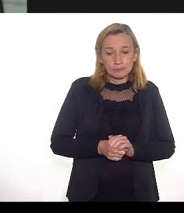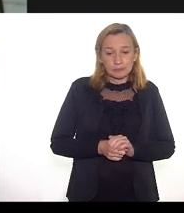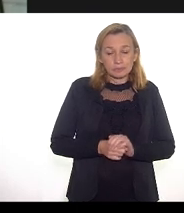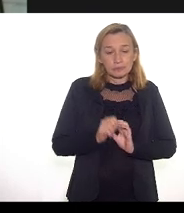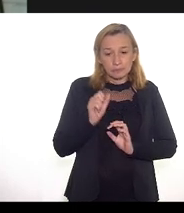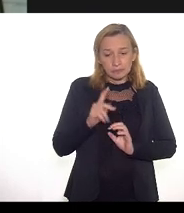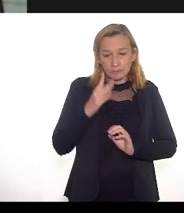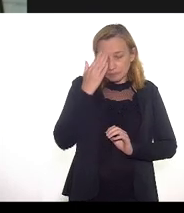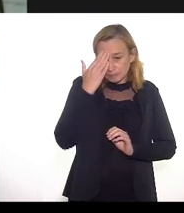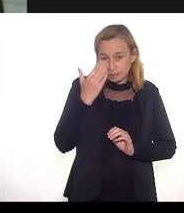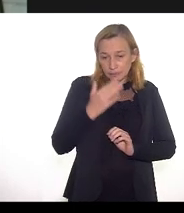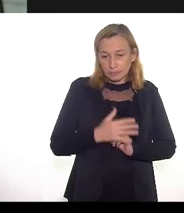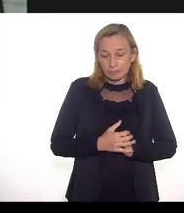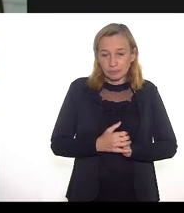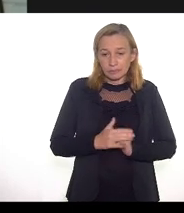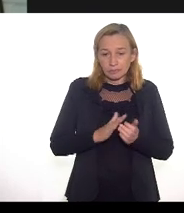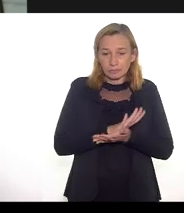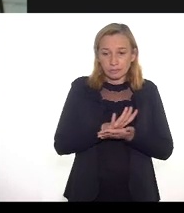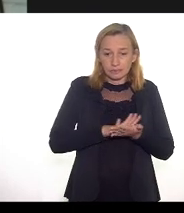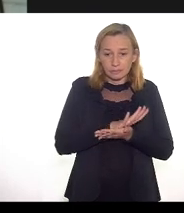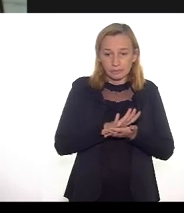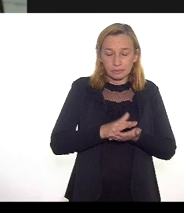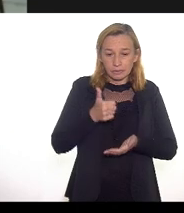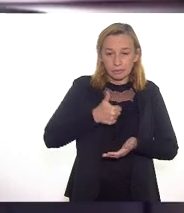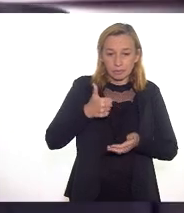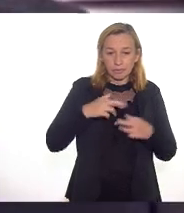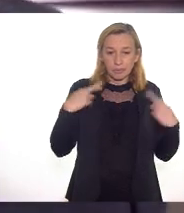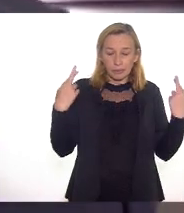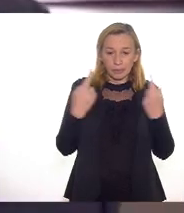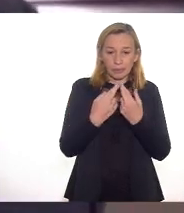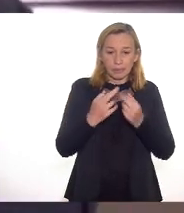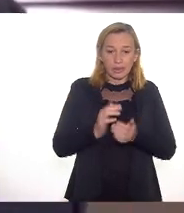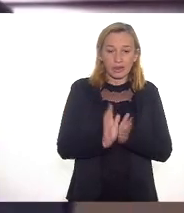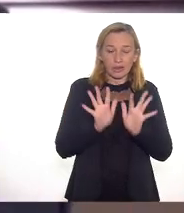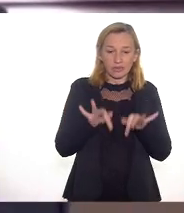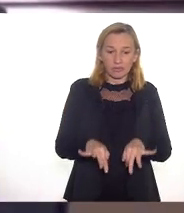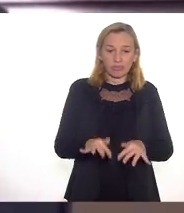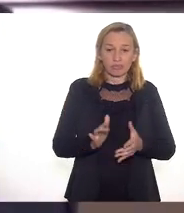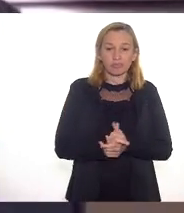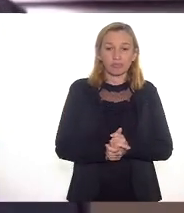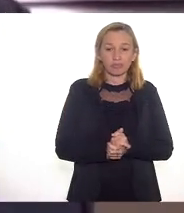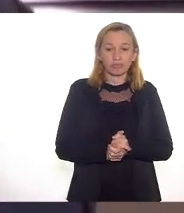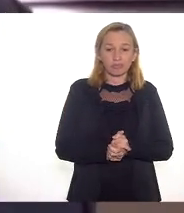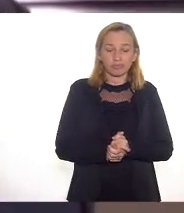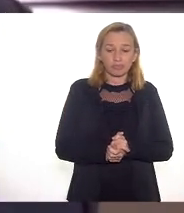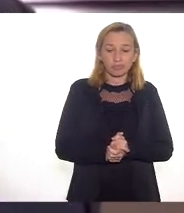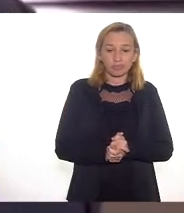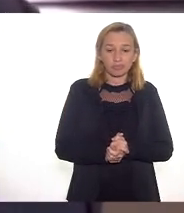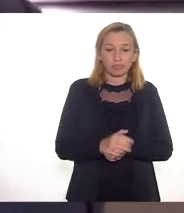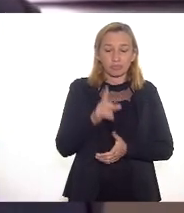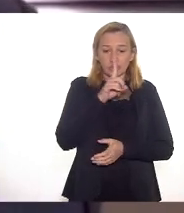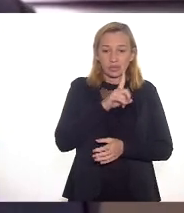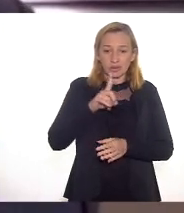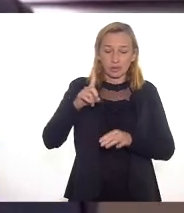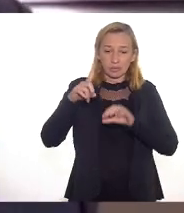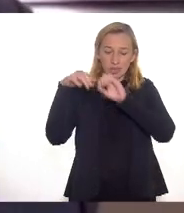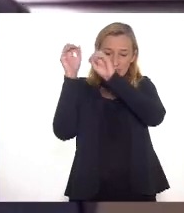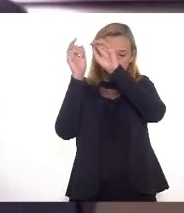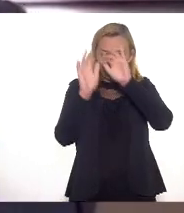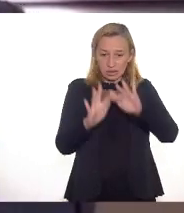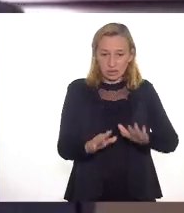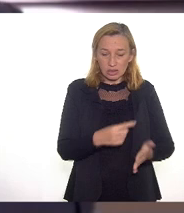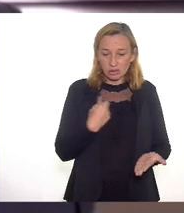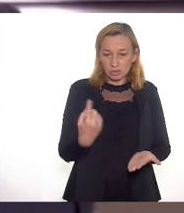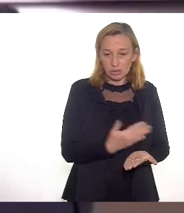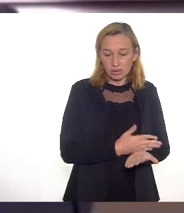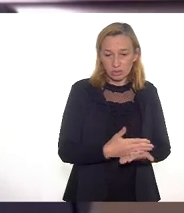Ok, obrigado. Nada mais a tratar na primeira sessão. A mesma está encerrada. Havendo o número legal sobre a proteção de